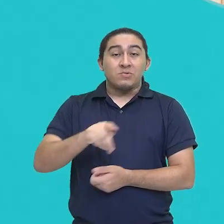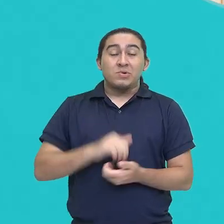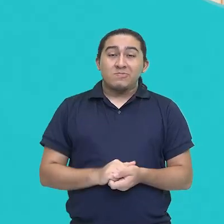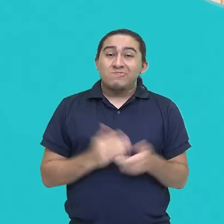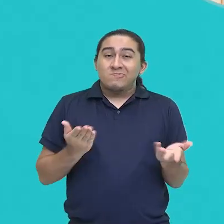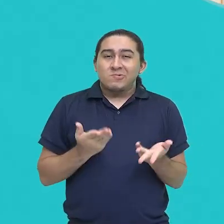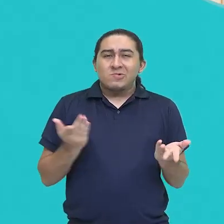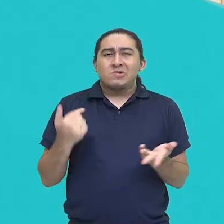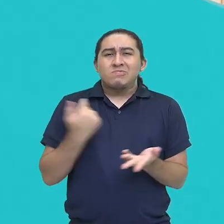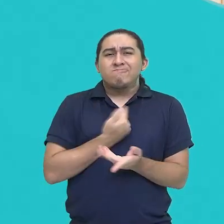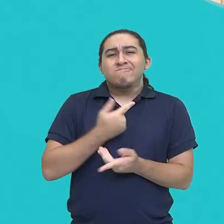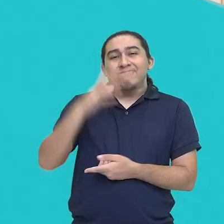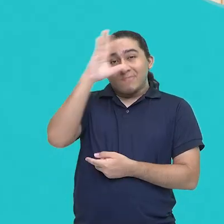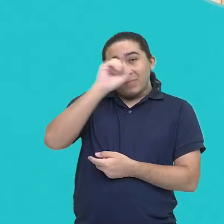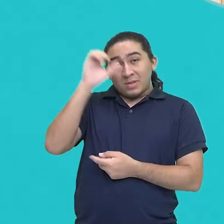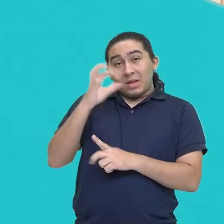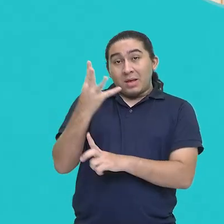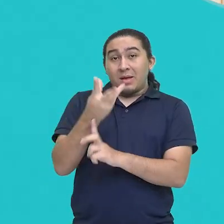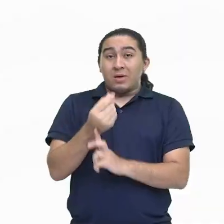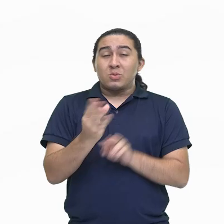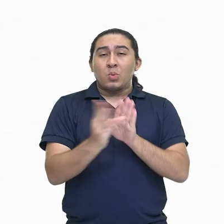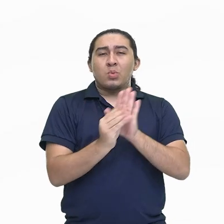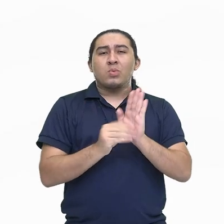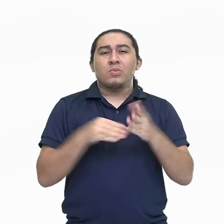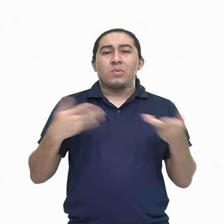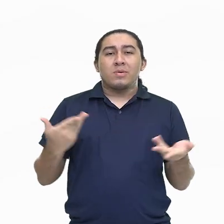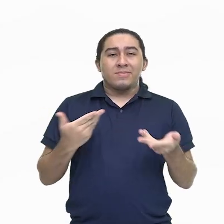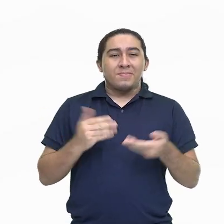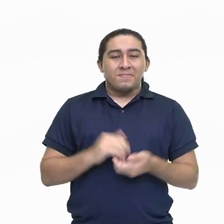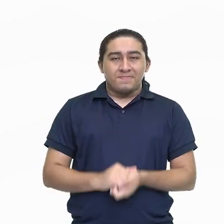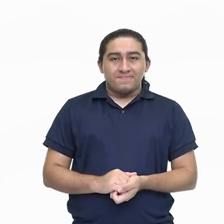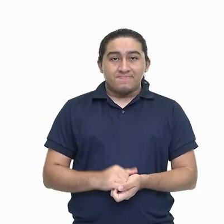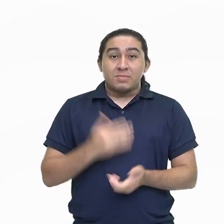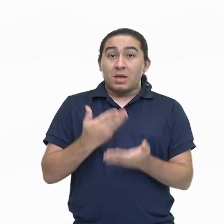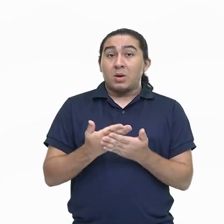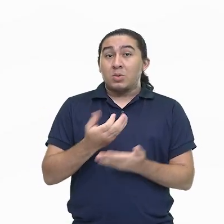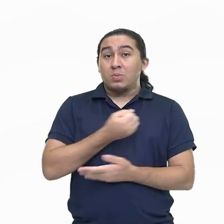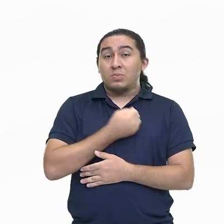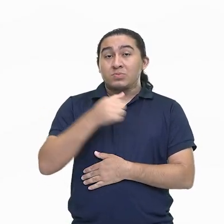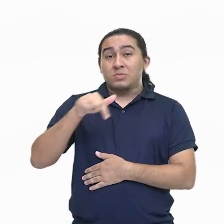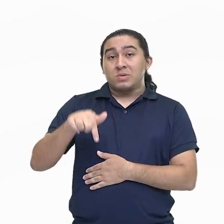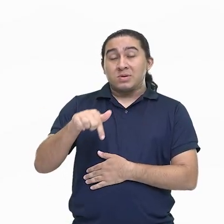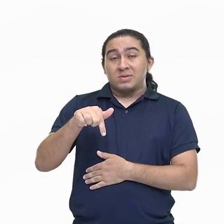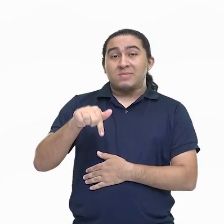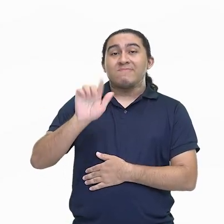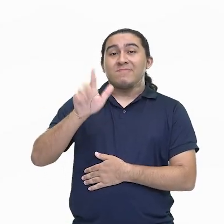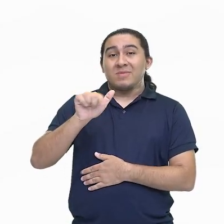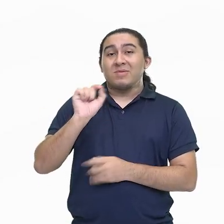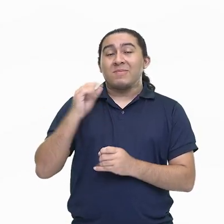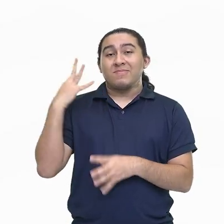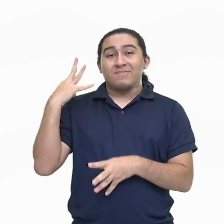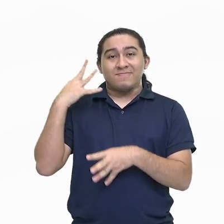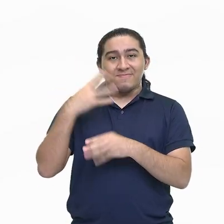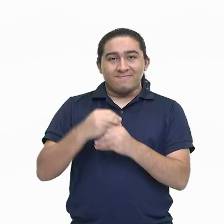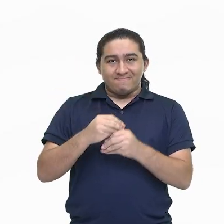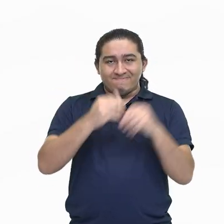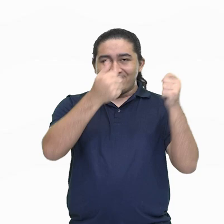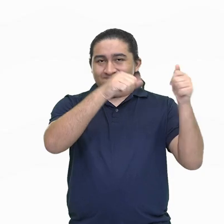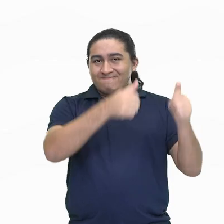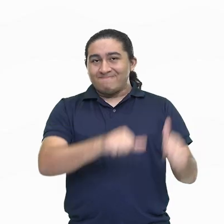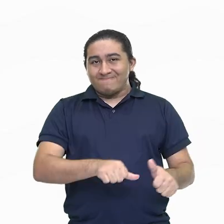mundo das artes. Vamos ver o conteúdo da nossa aula? Esta é a nossa aula de número 7, teremos revisão